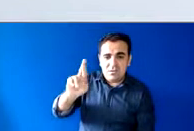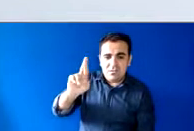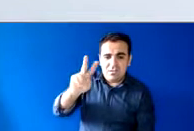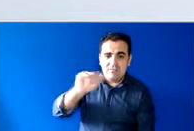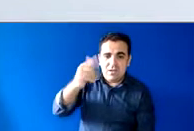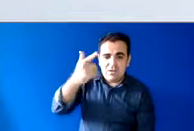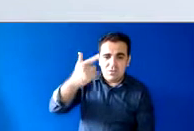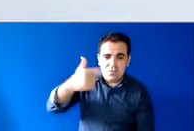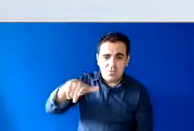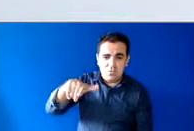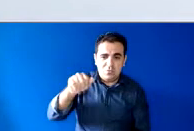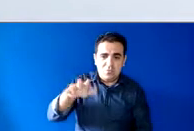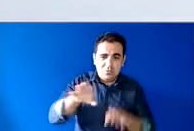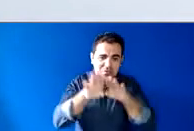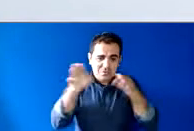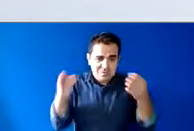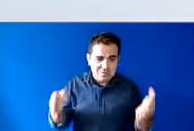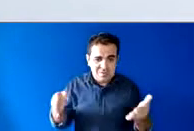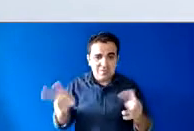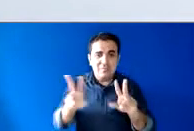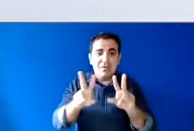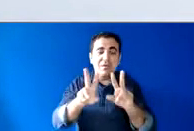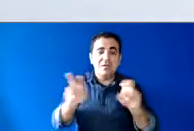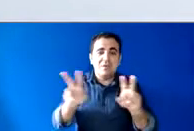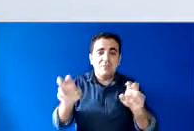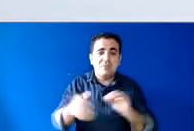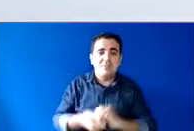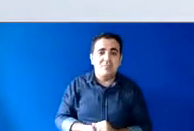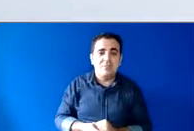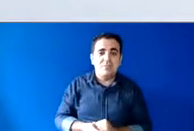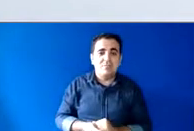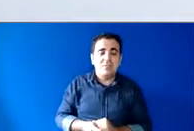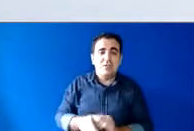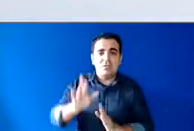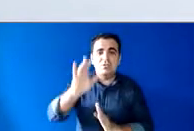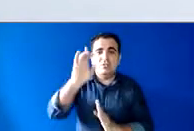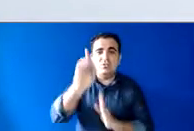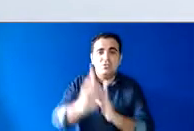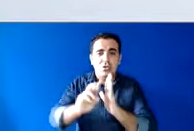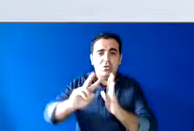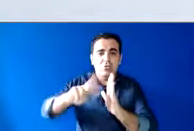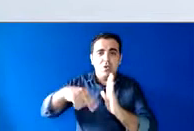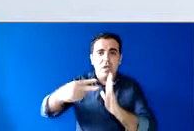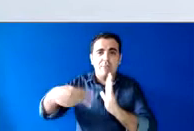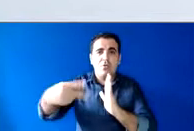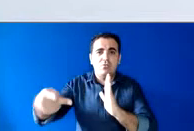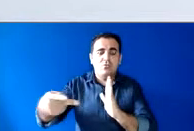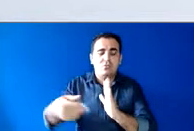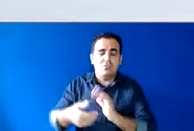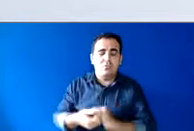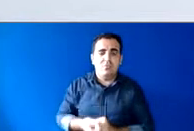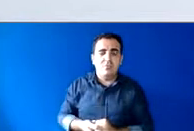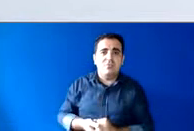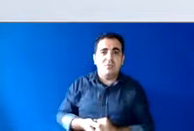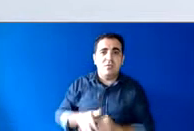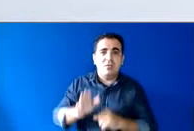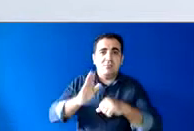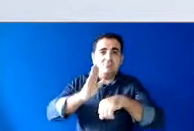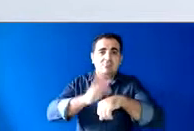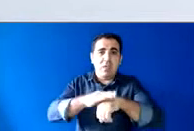mesa com a temática direitos reprodutivos em tempos de